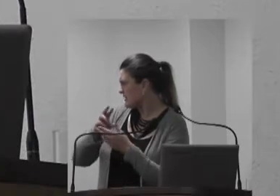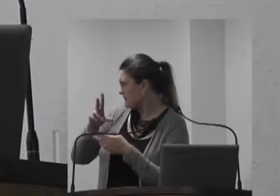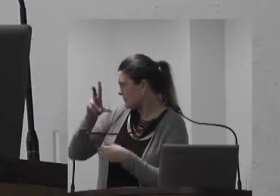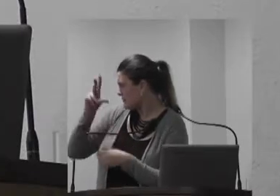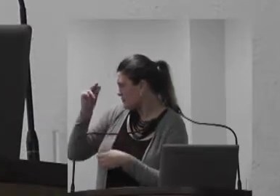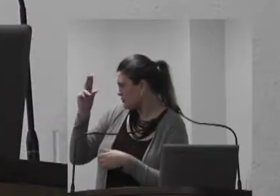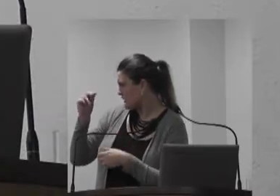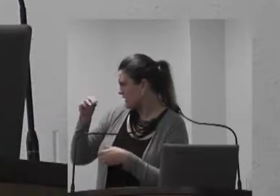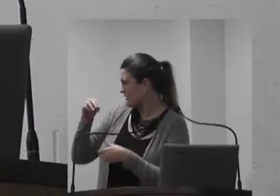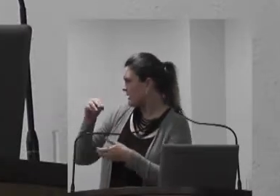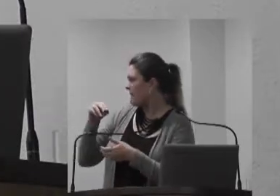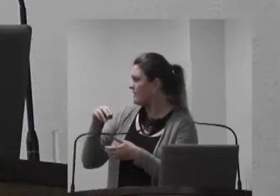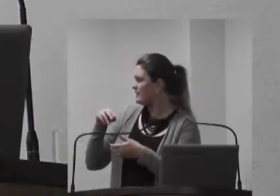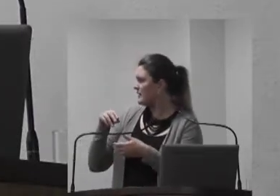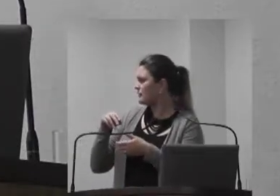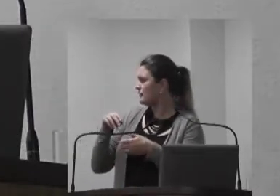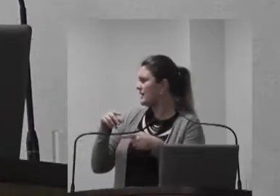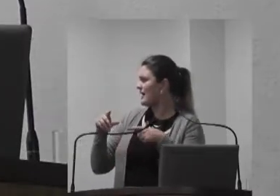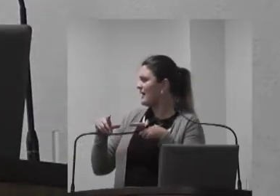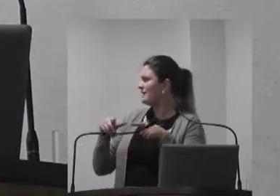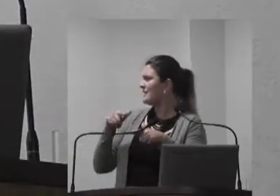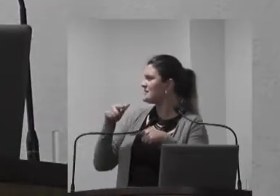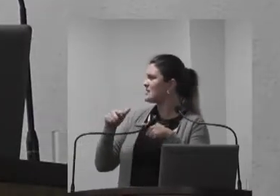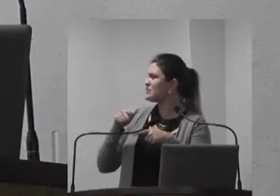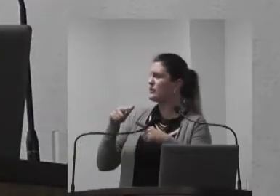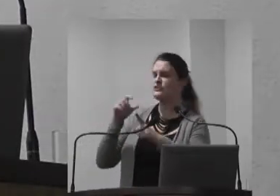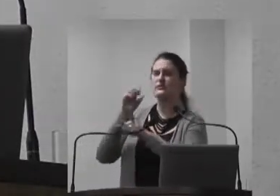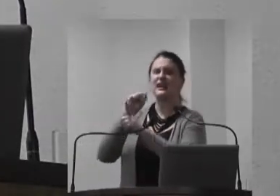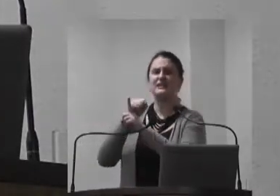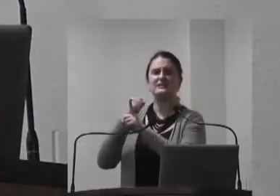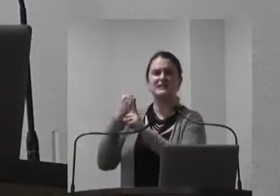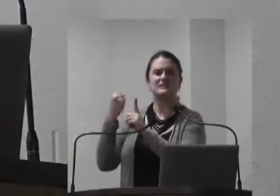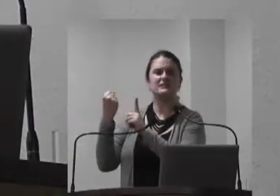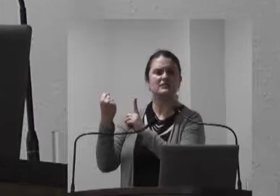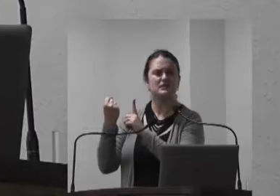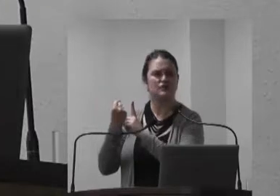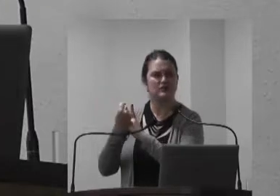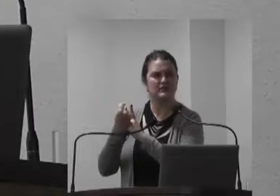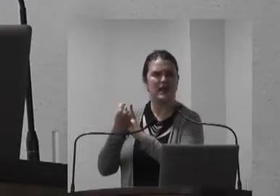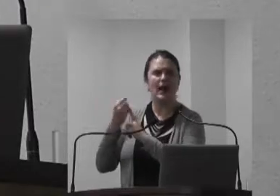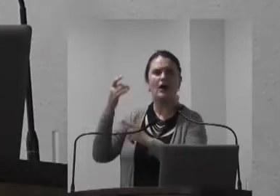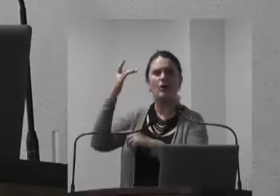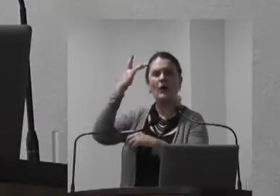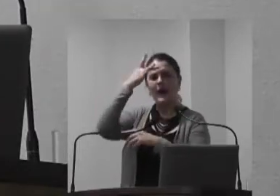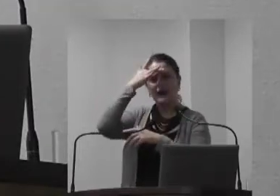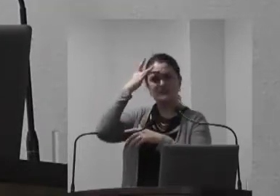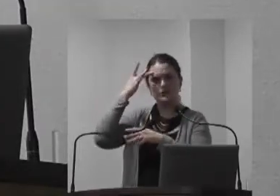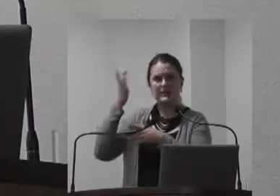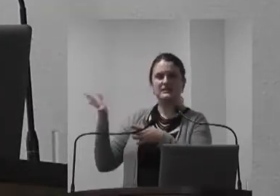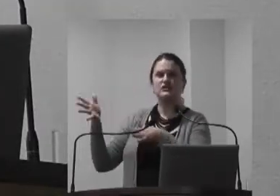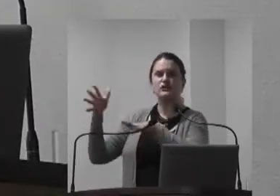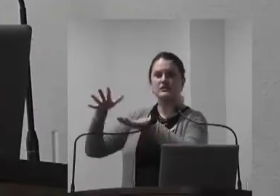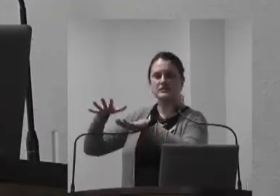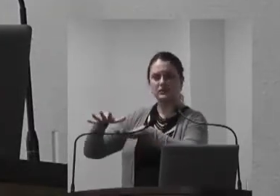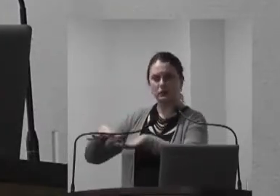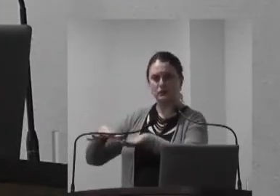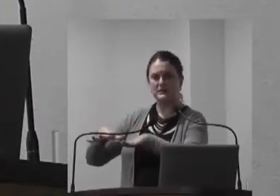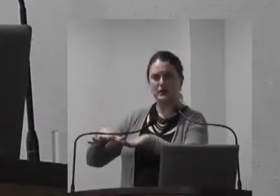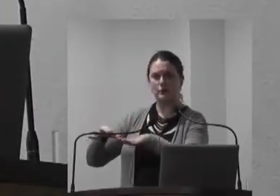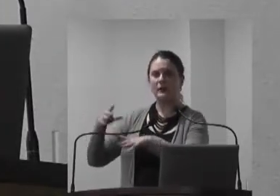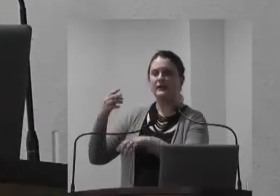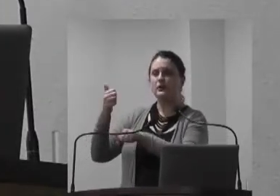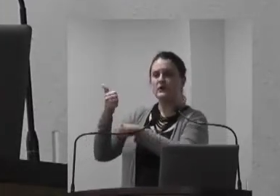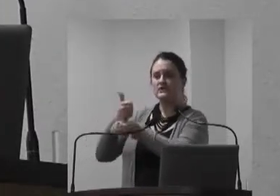Dentro da prefeitura, ele trabalha dentro das questões voltadas à assistência social, as questões